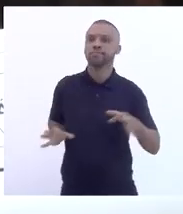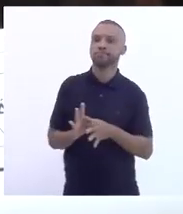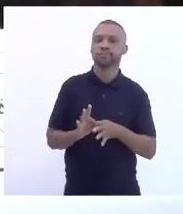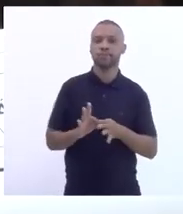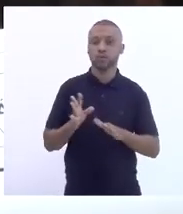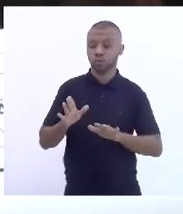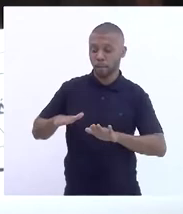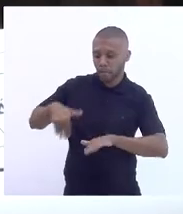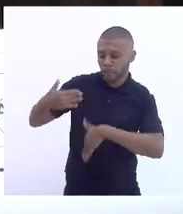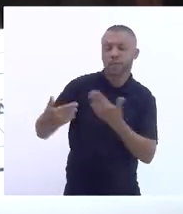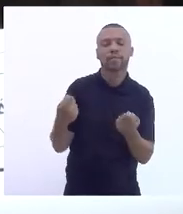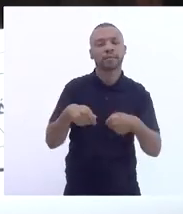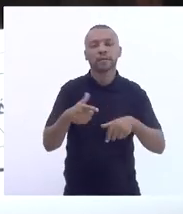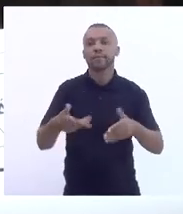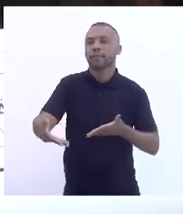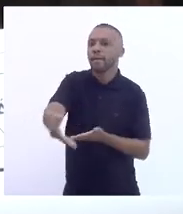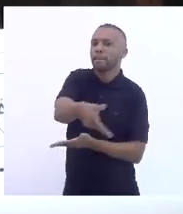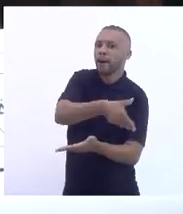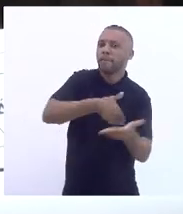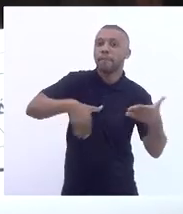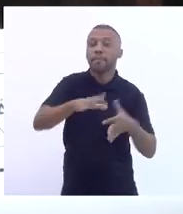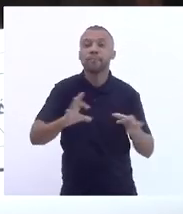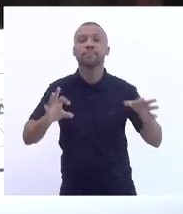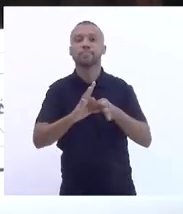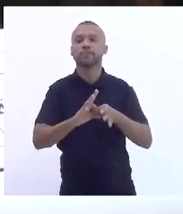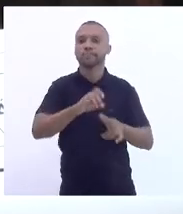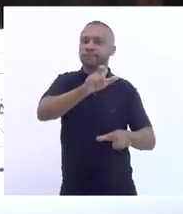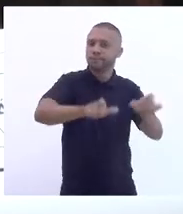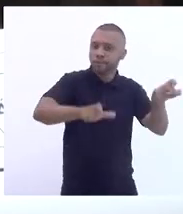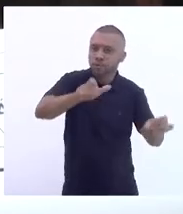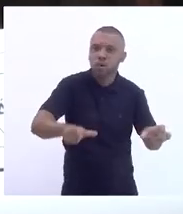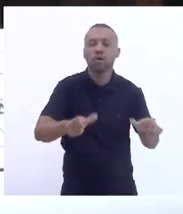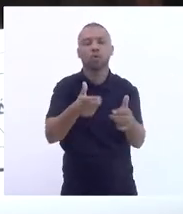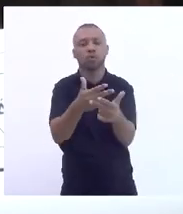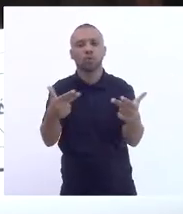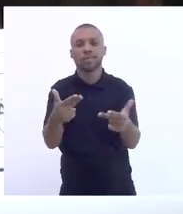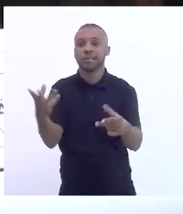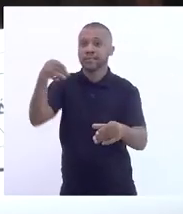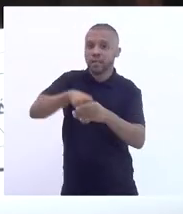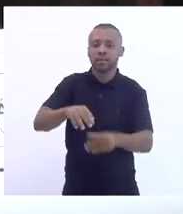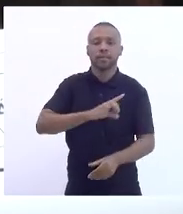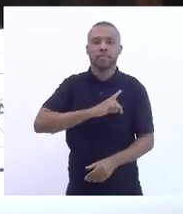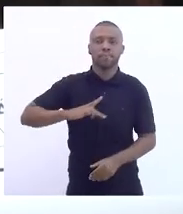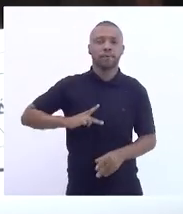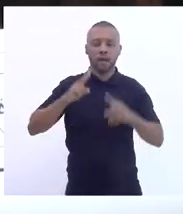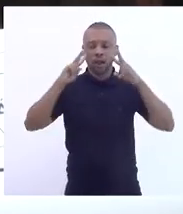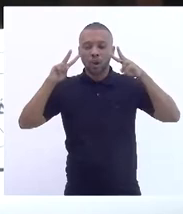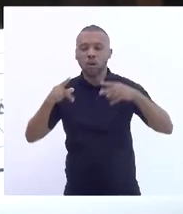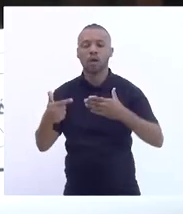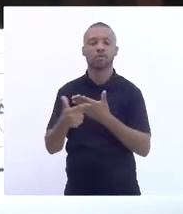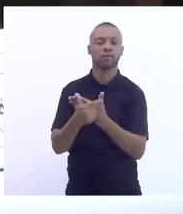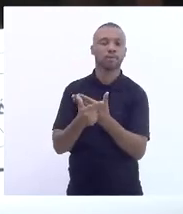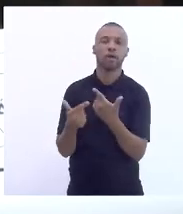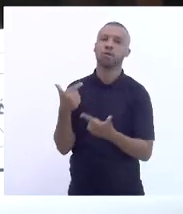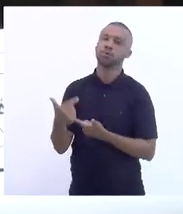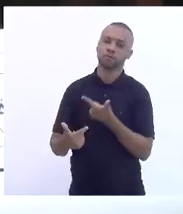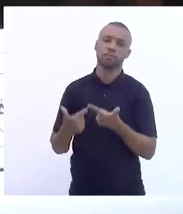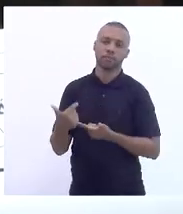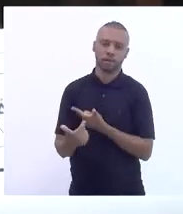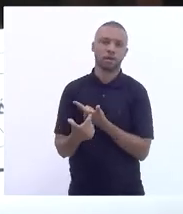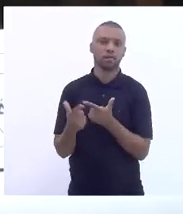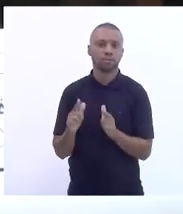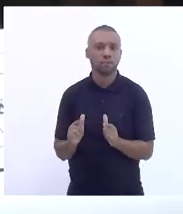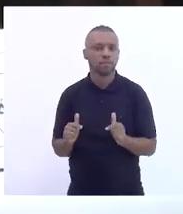evidentemente que tem que ser construído Pouco a Pouco numa integração de todas as funções que a Defensoria Pública reconhece o seu papel e reconhece sua tudo